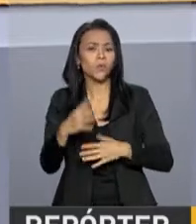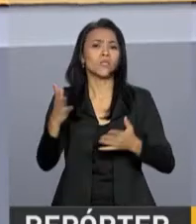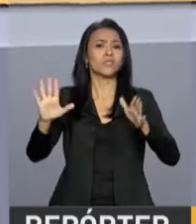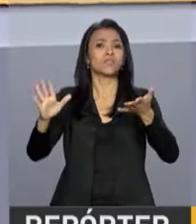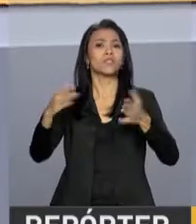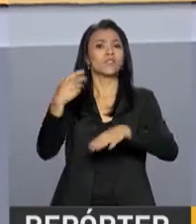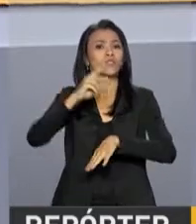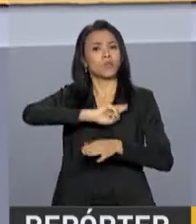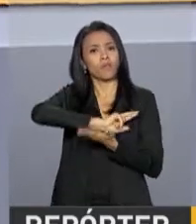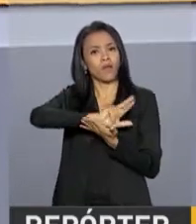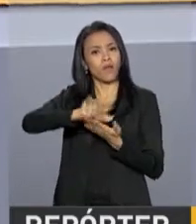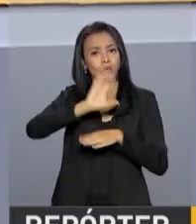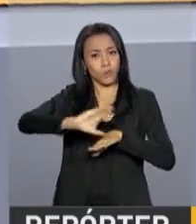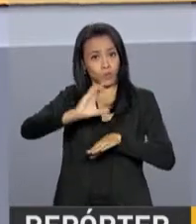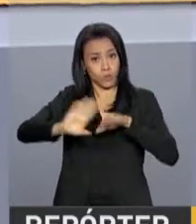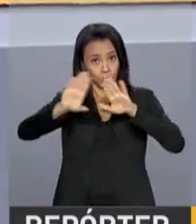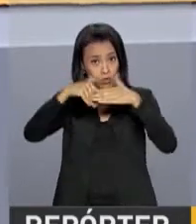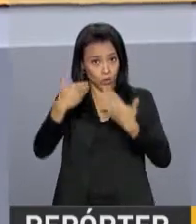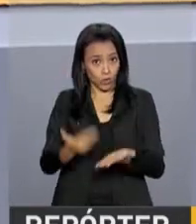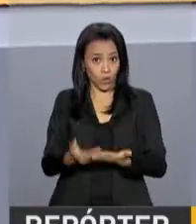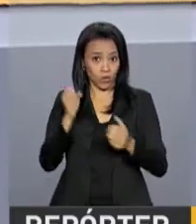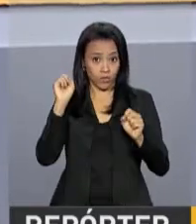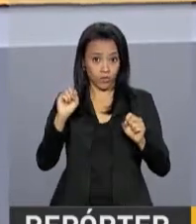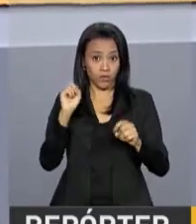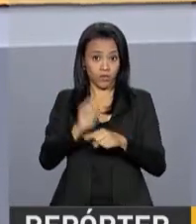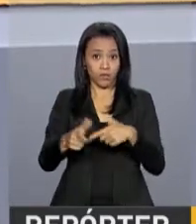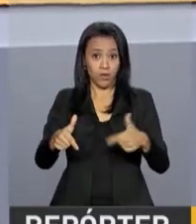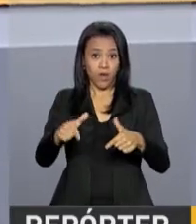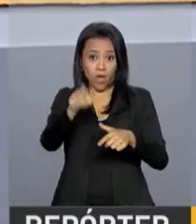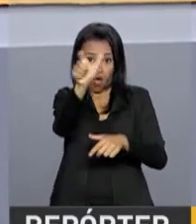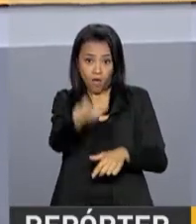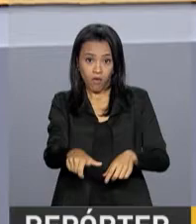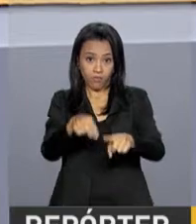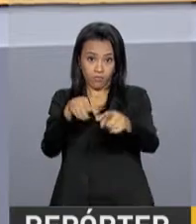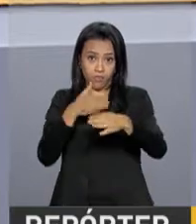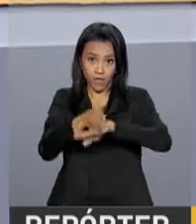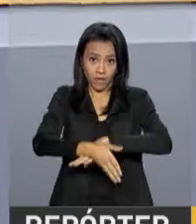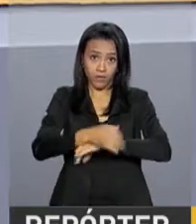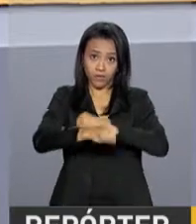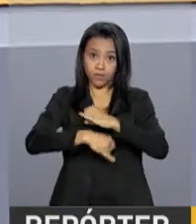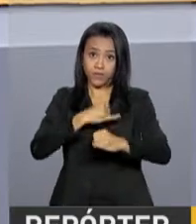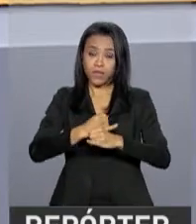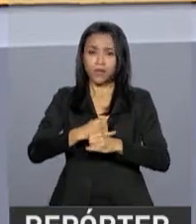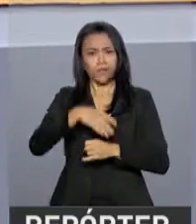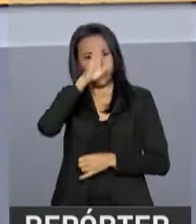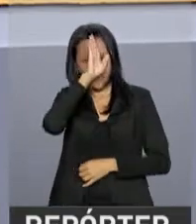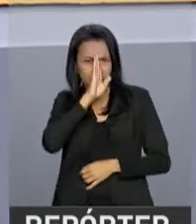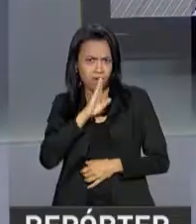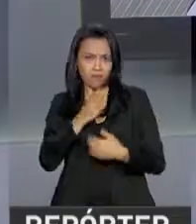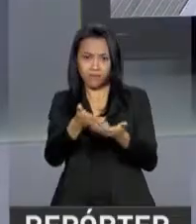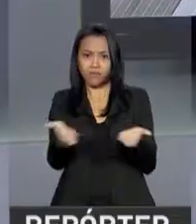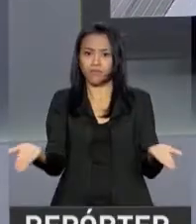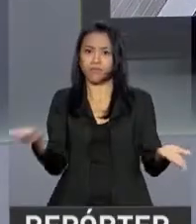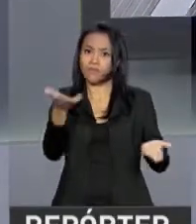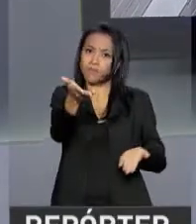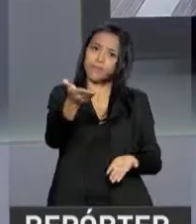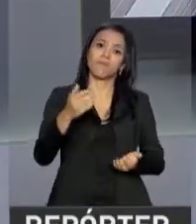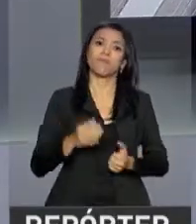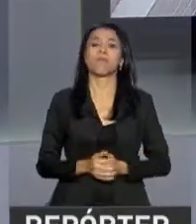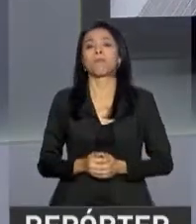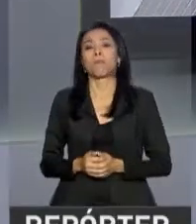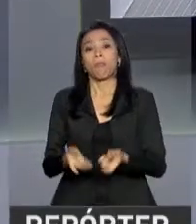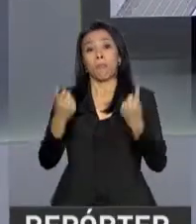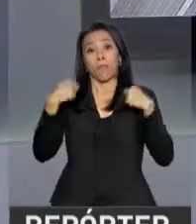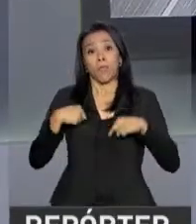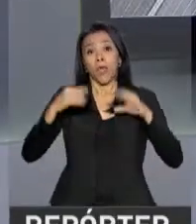trabalhador acesse o site que aparece na tela as aulas são gratuitas e não exigem escolaridade prévia é mais